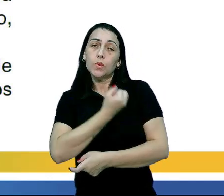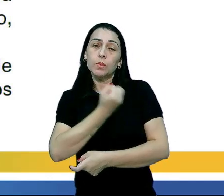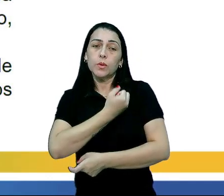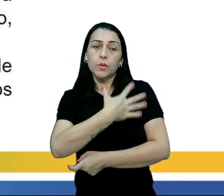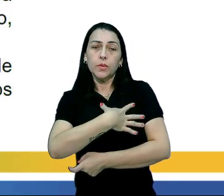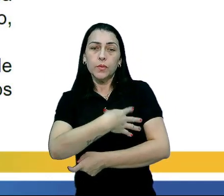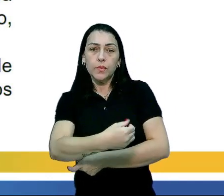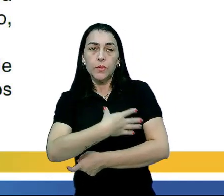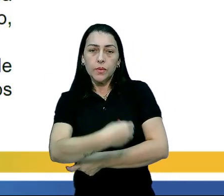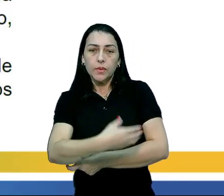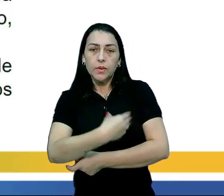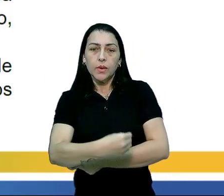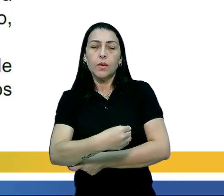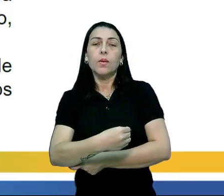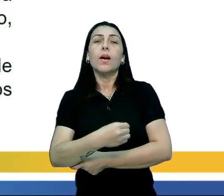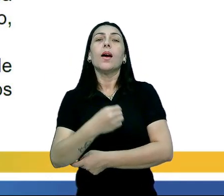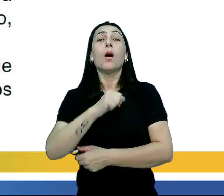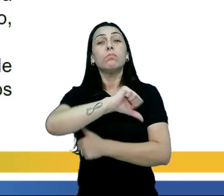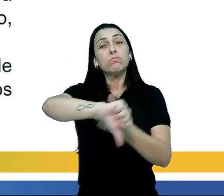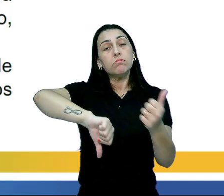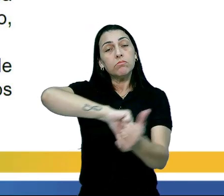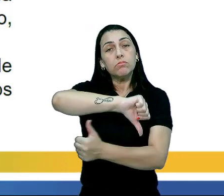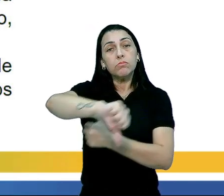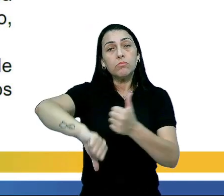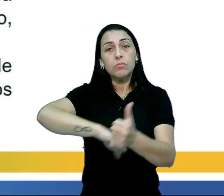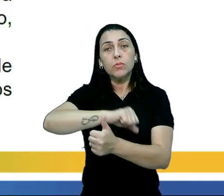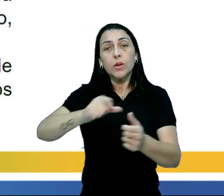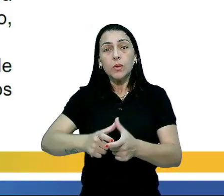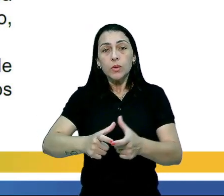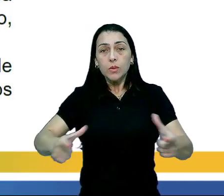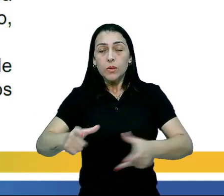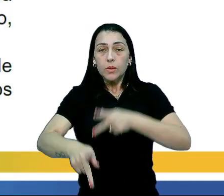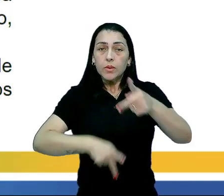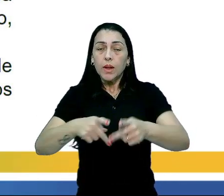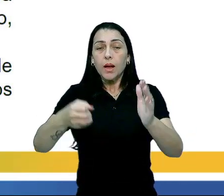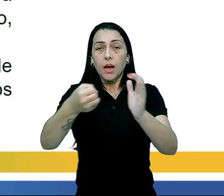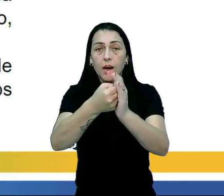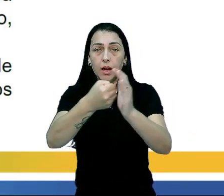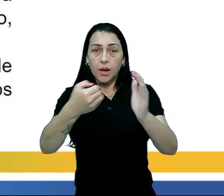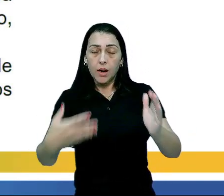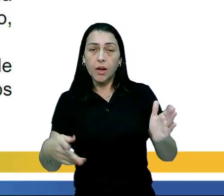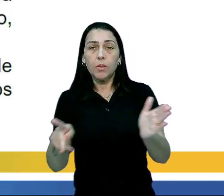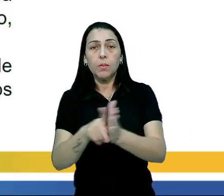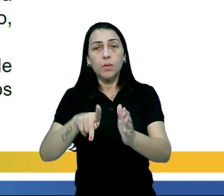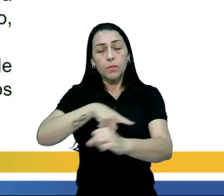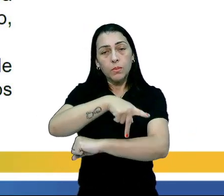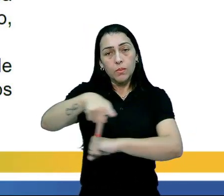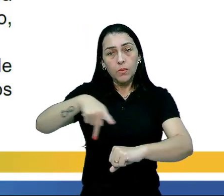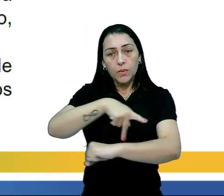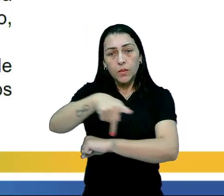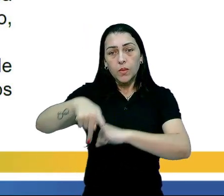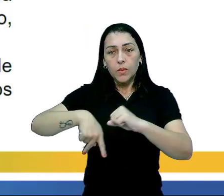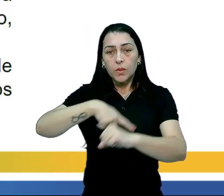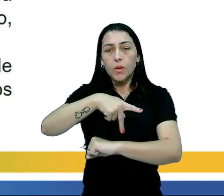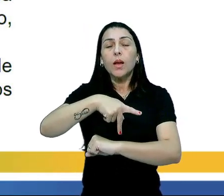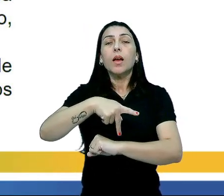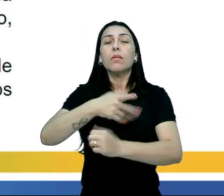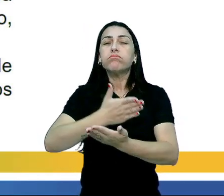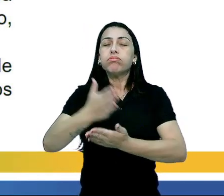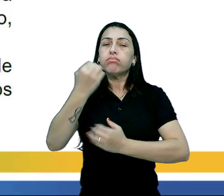do número de filhos é uma mudança demográfica característica dos países em processo